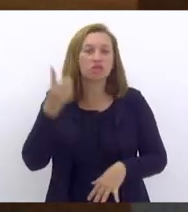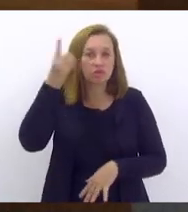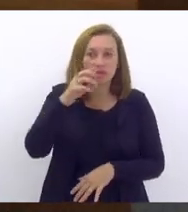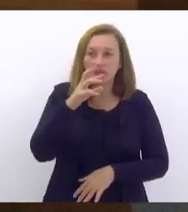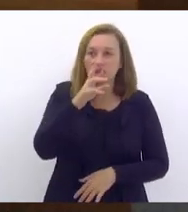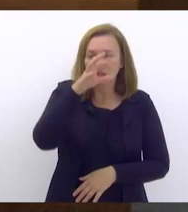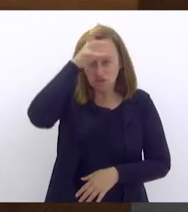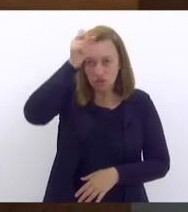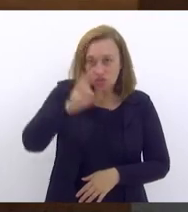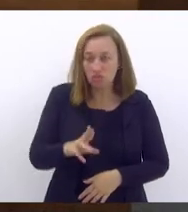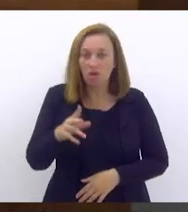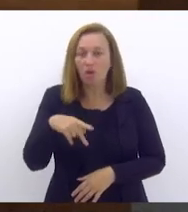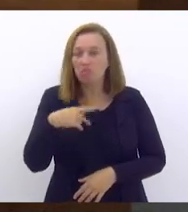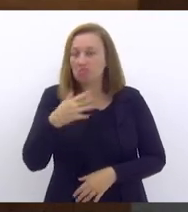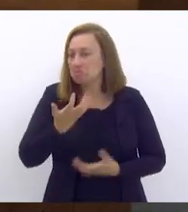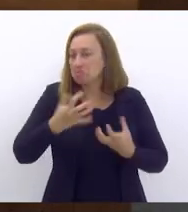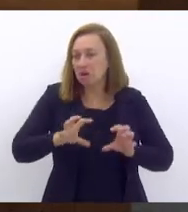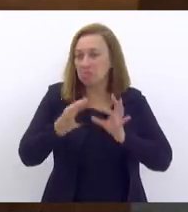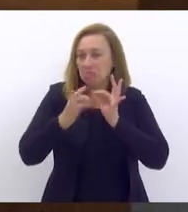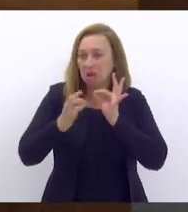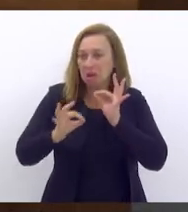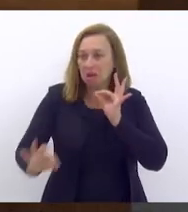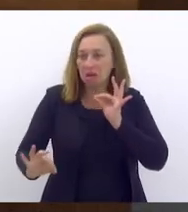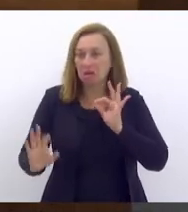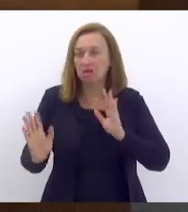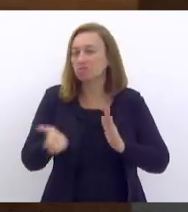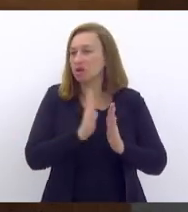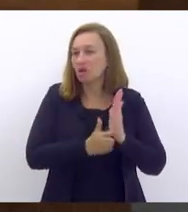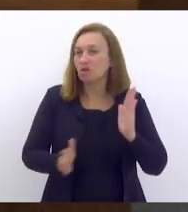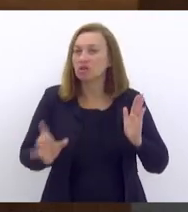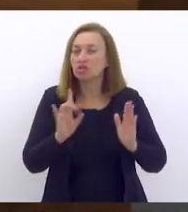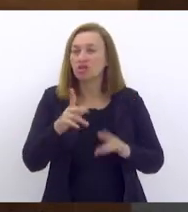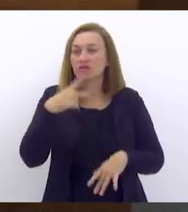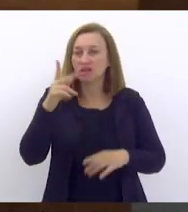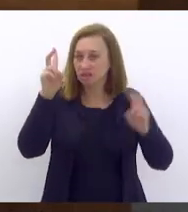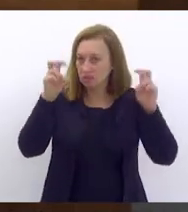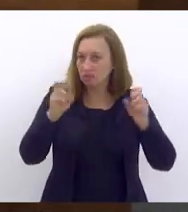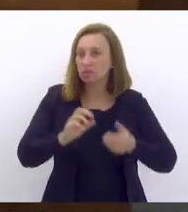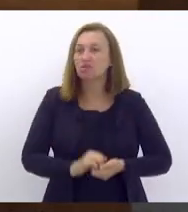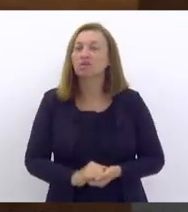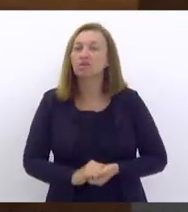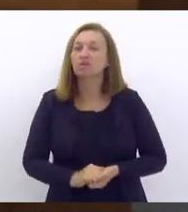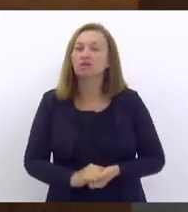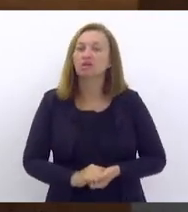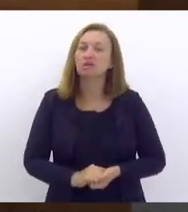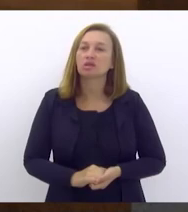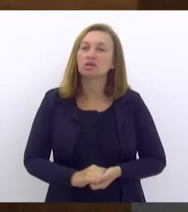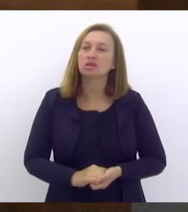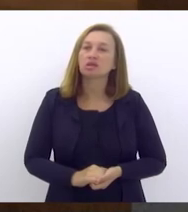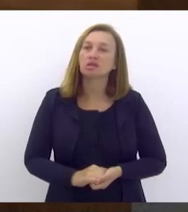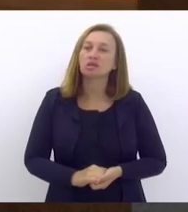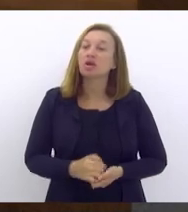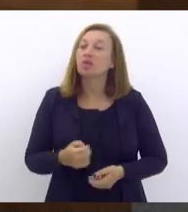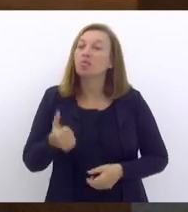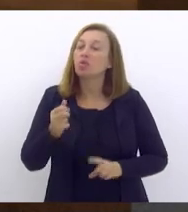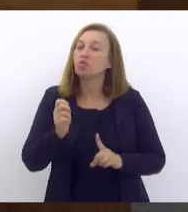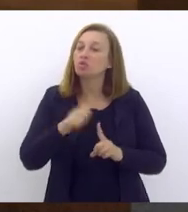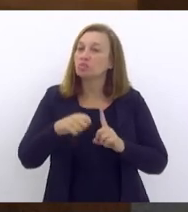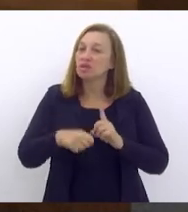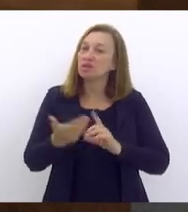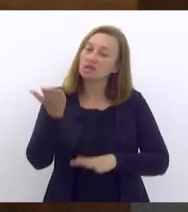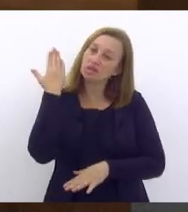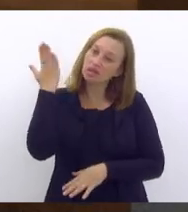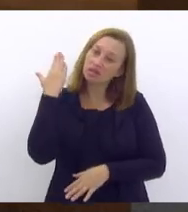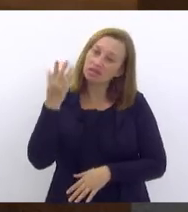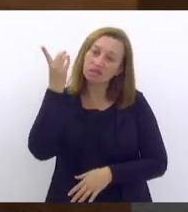porque eu não quero prolongar isso pela ordem, só queria trazer essa questão, Há poucos meses atrás, o deputado